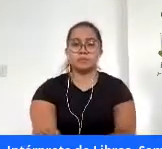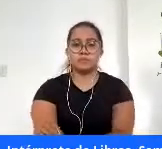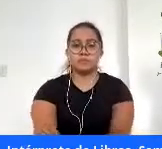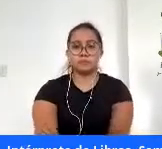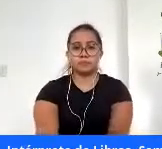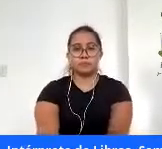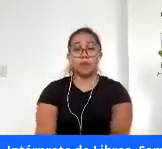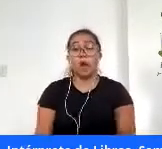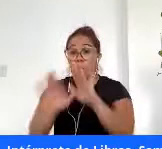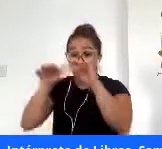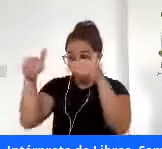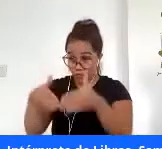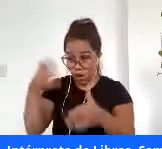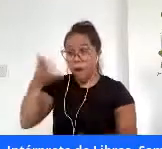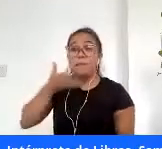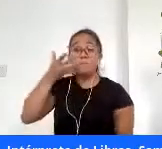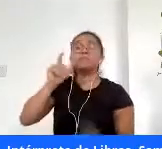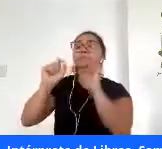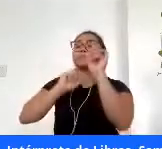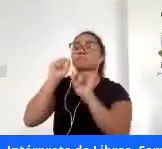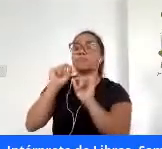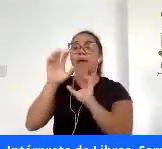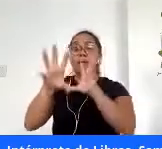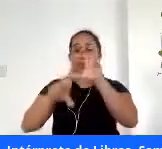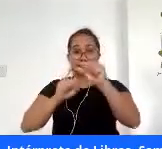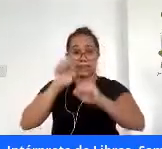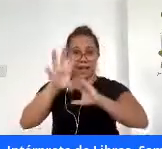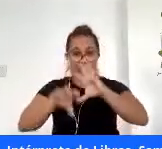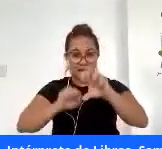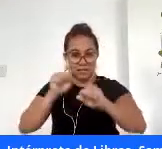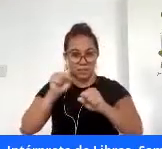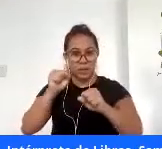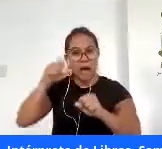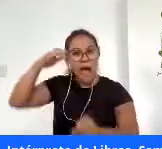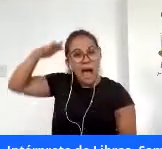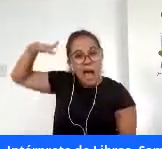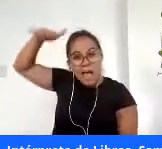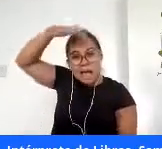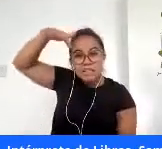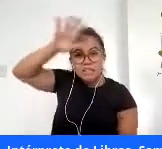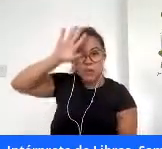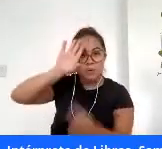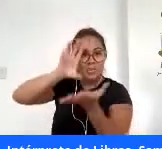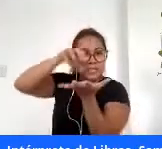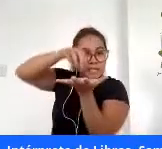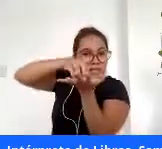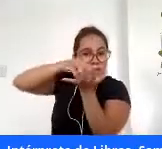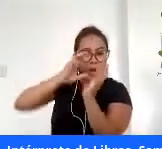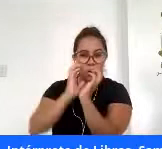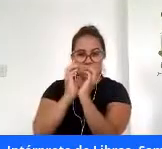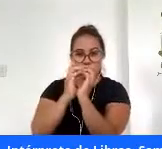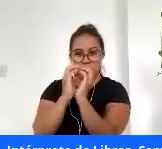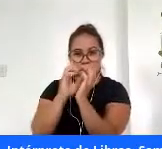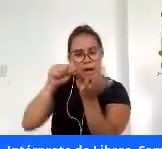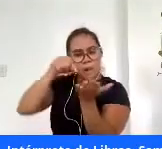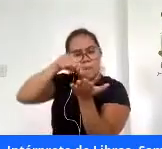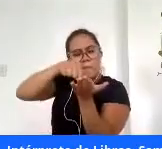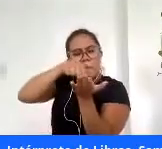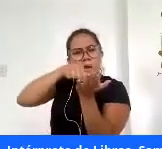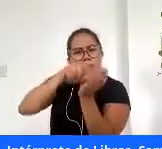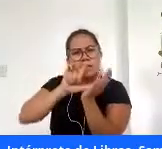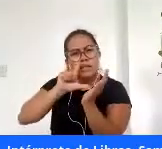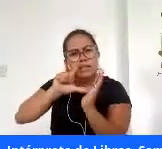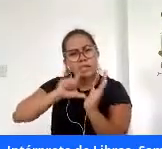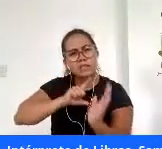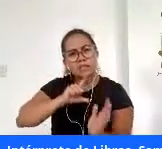Eu vou focar nessa palestra o sentido do tato, então nessa região do cérebro aqui bem central, em que recebe os